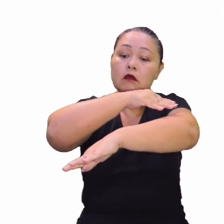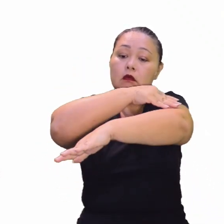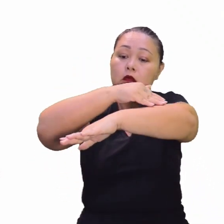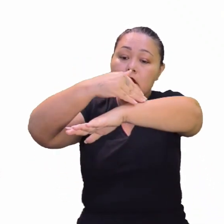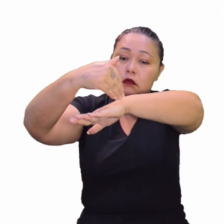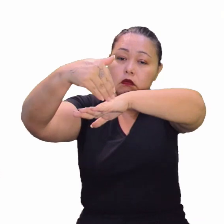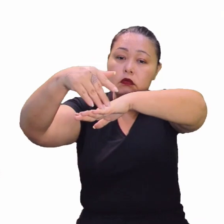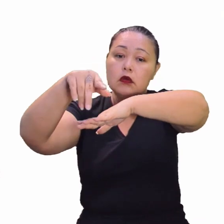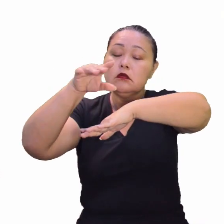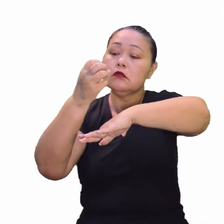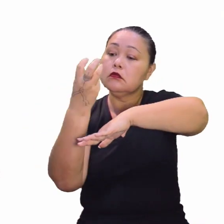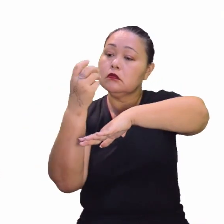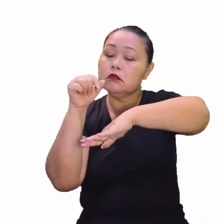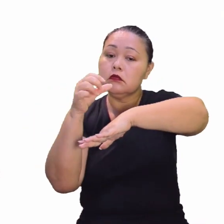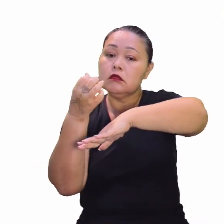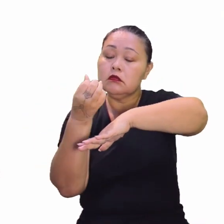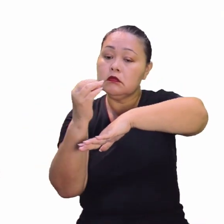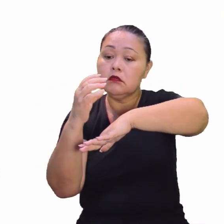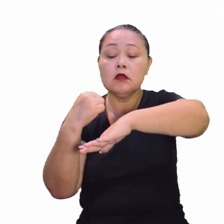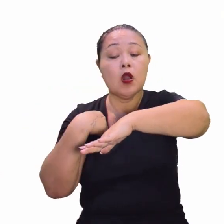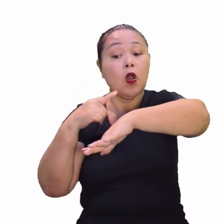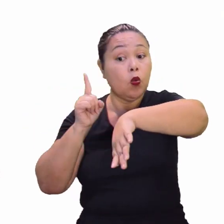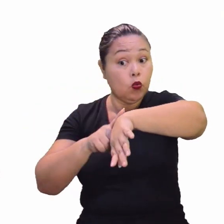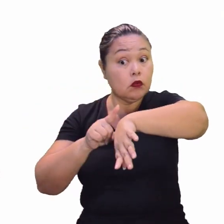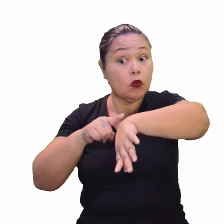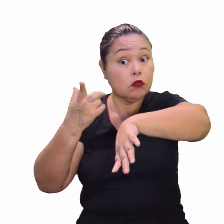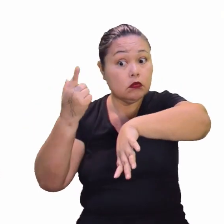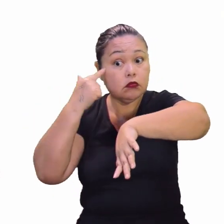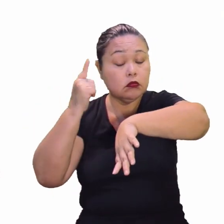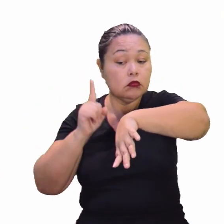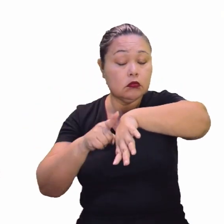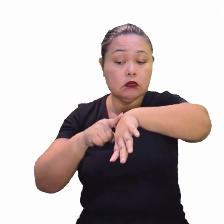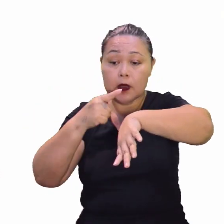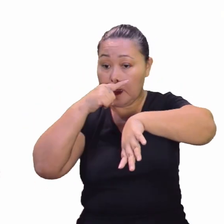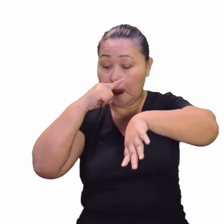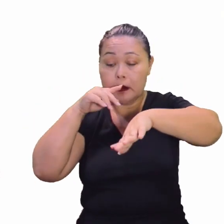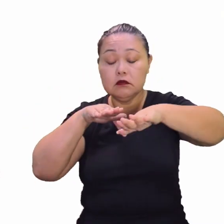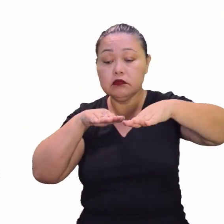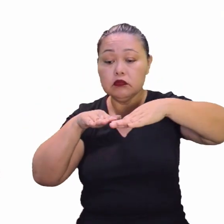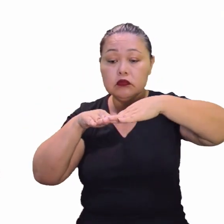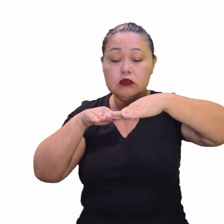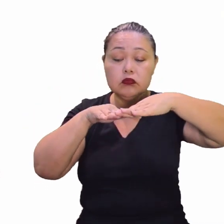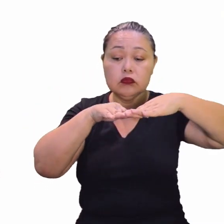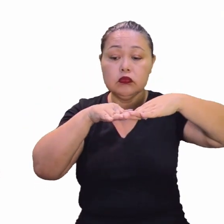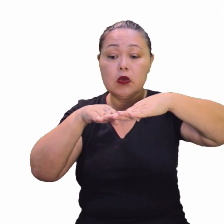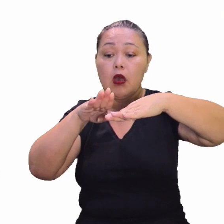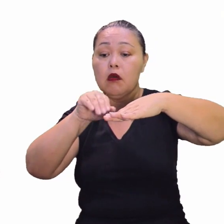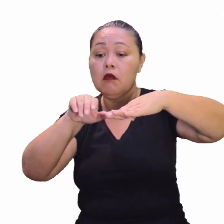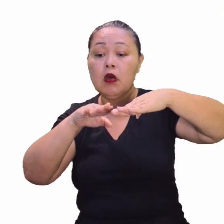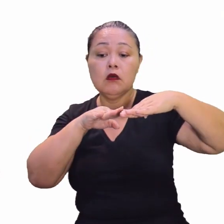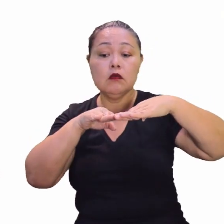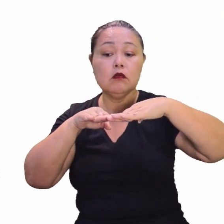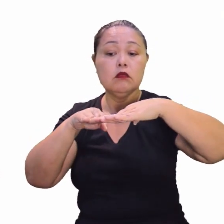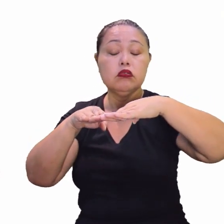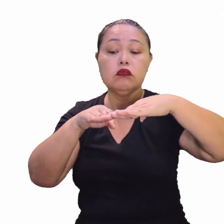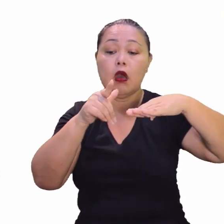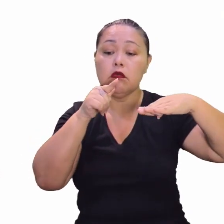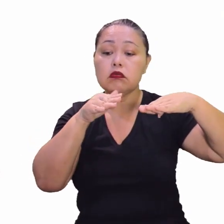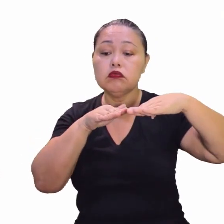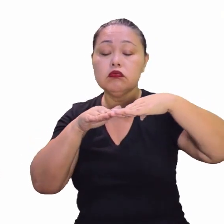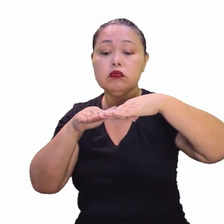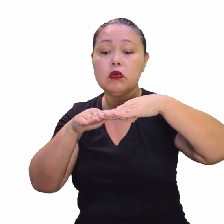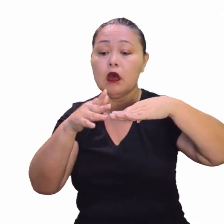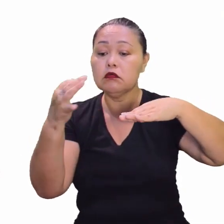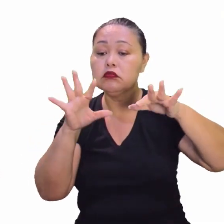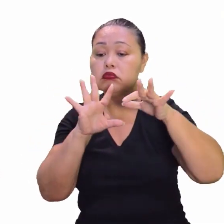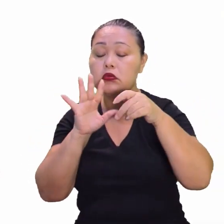o quanto tempo demora, que geralmente é por balsa, não tem tanta velocidade para chegar esse produto, mas são produtos que precisam de toda